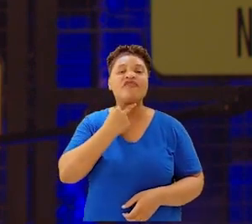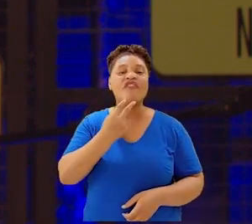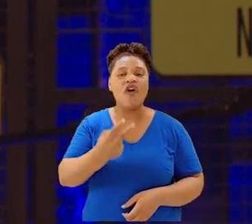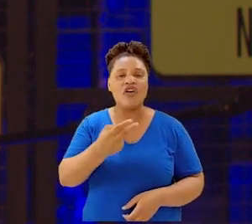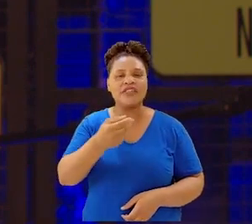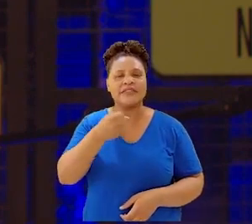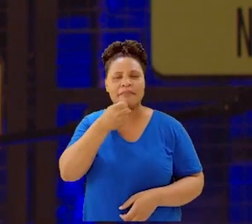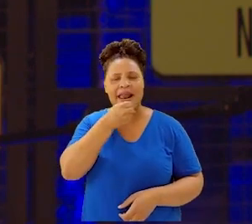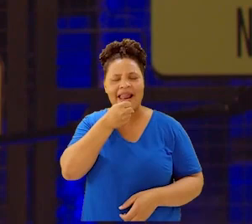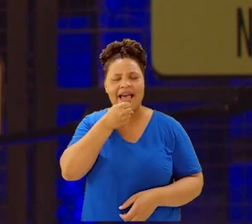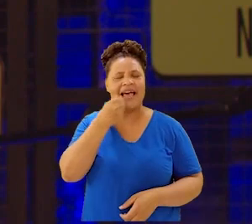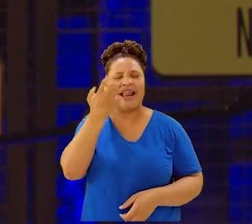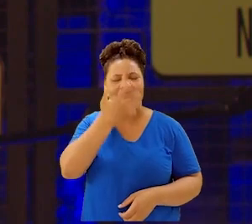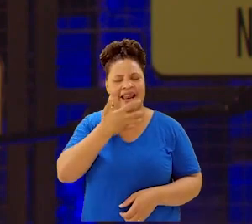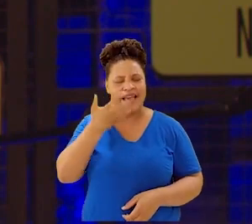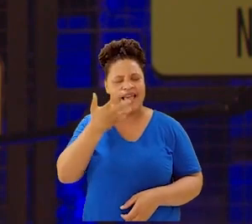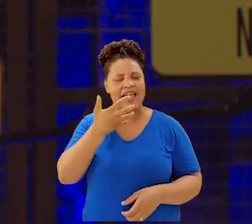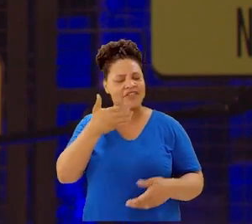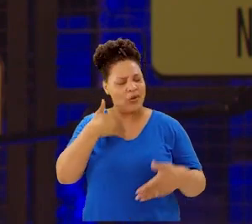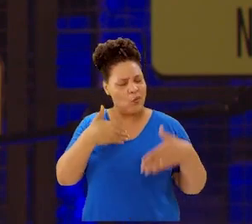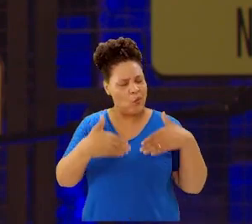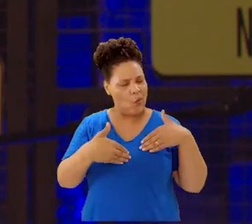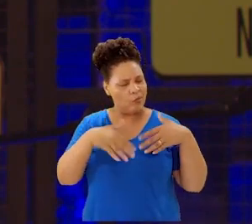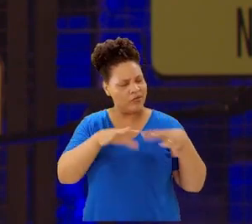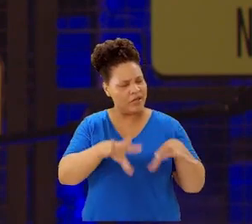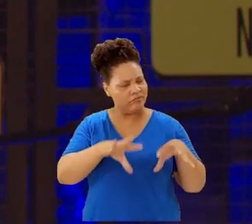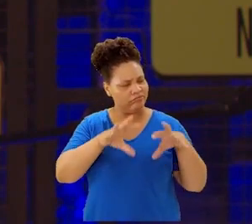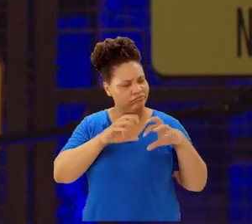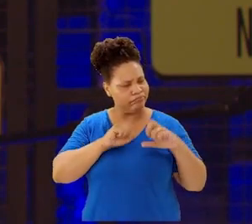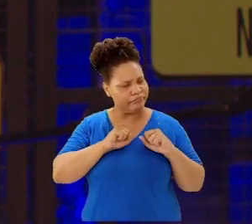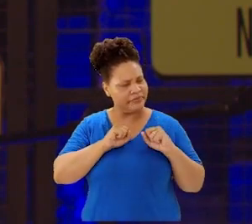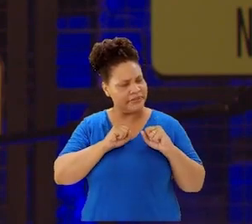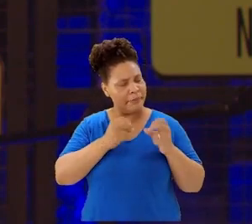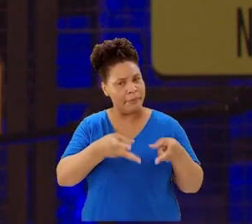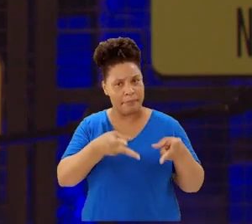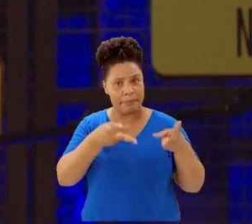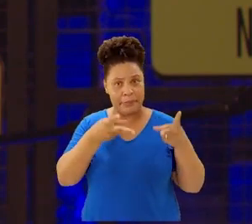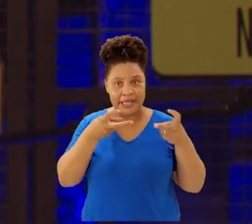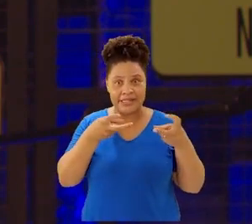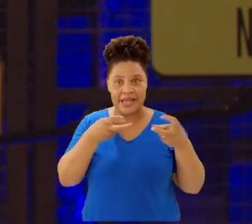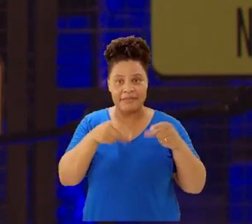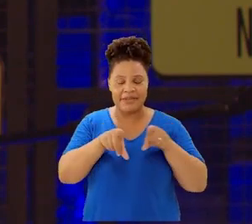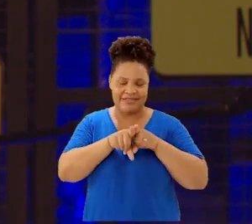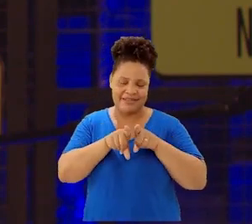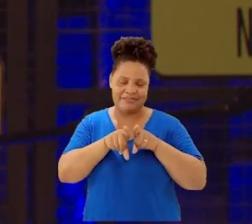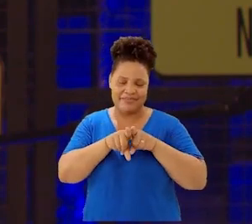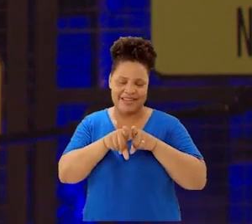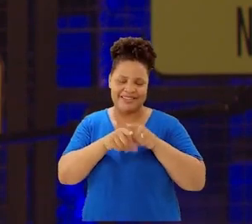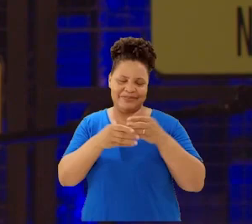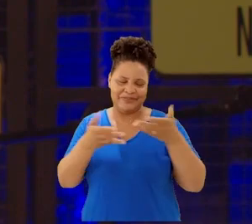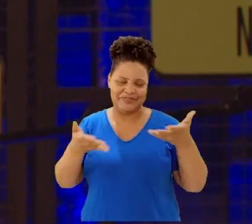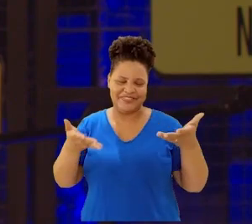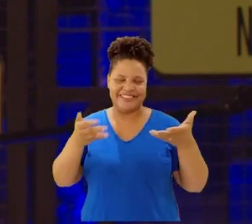você precisa sentir essa, né? Precisa se perceber também, enfim.